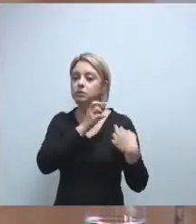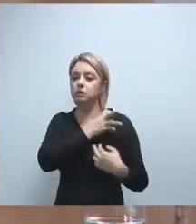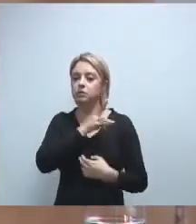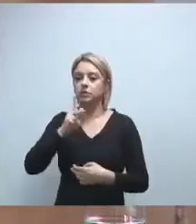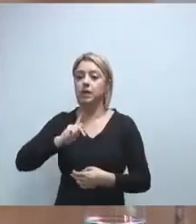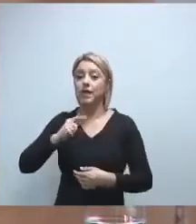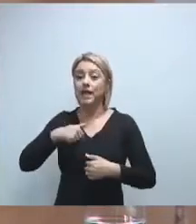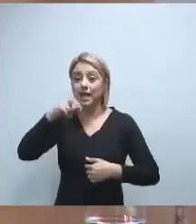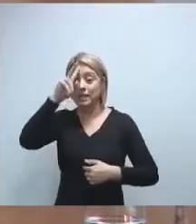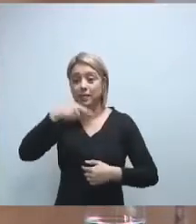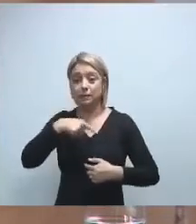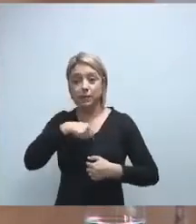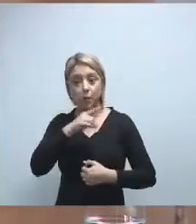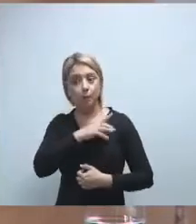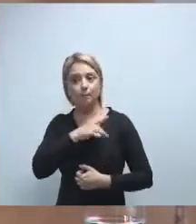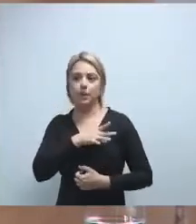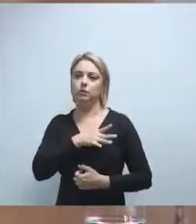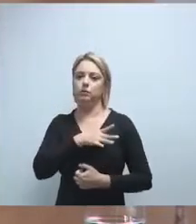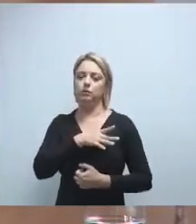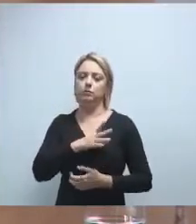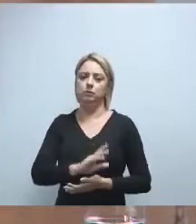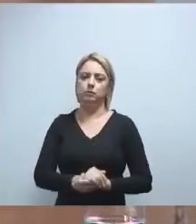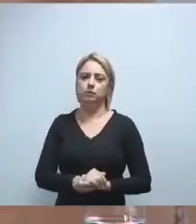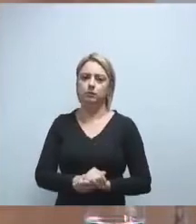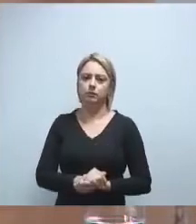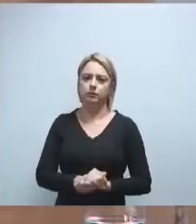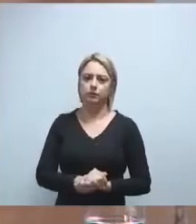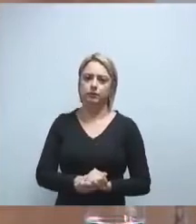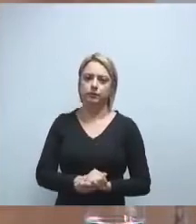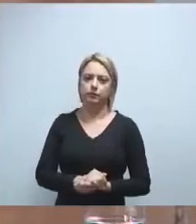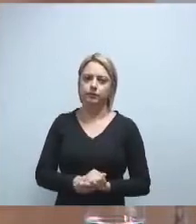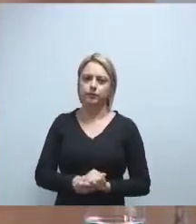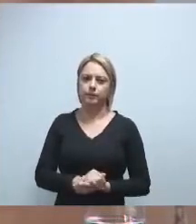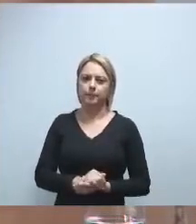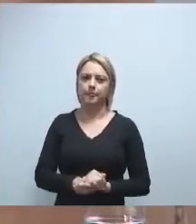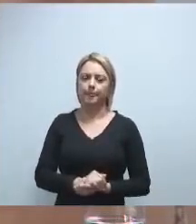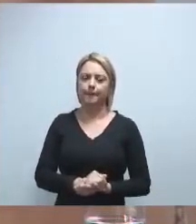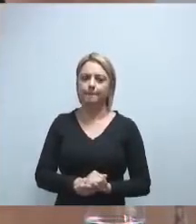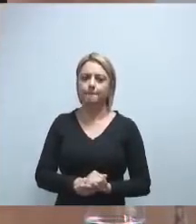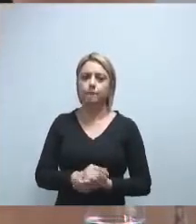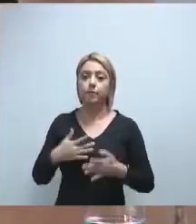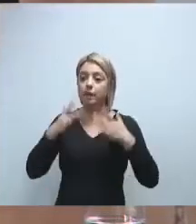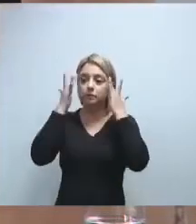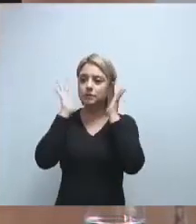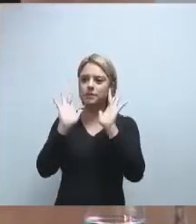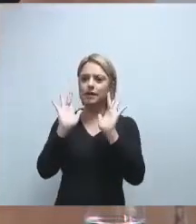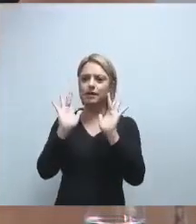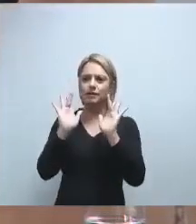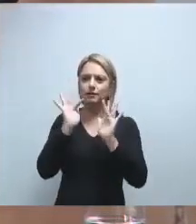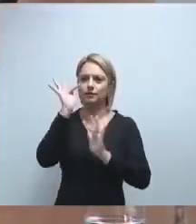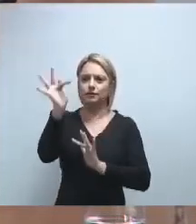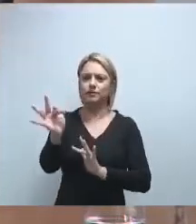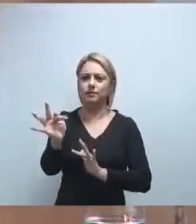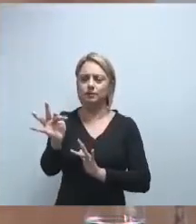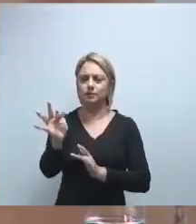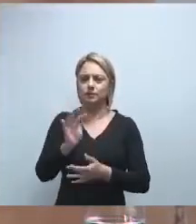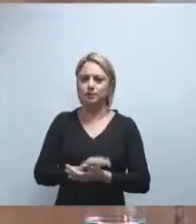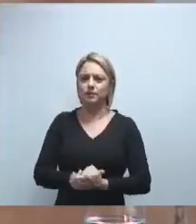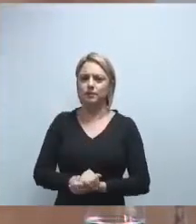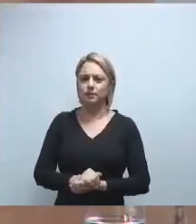é esse é o meu receio esse é o meu desejo não sei o que vem aí